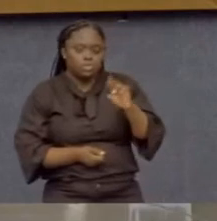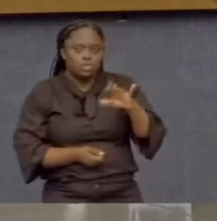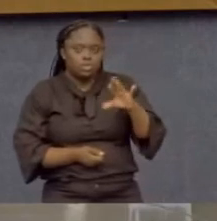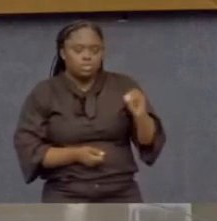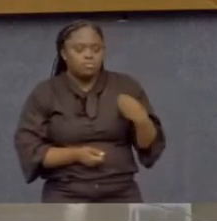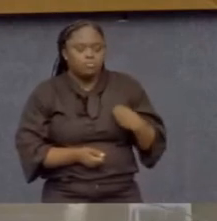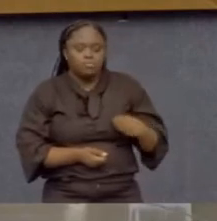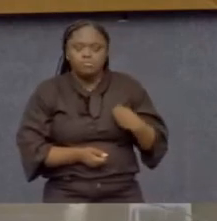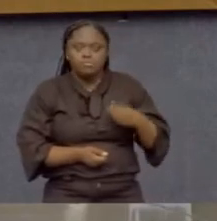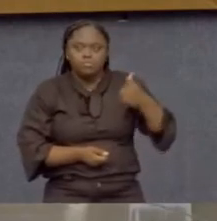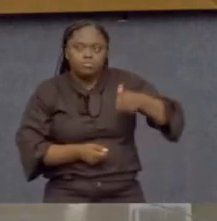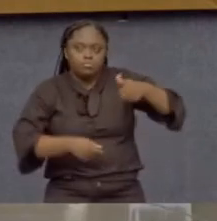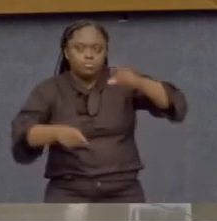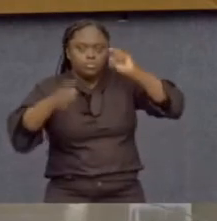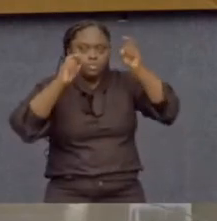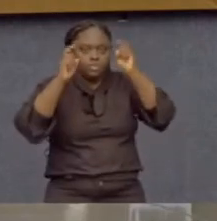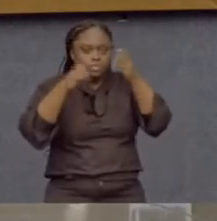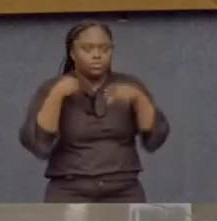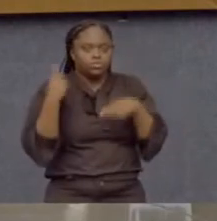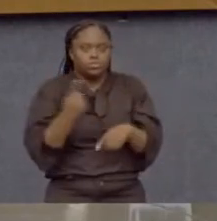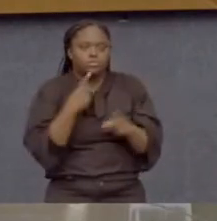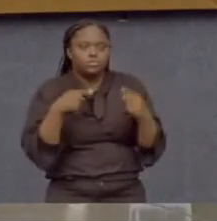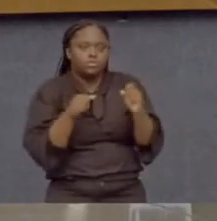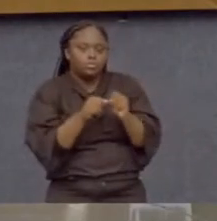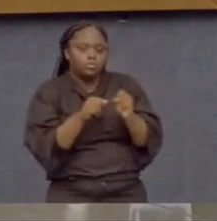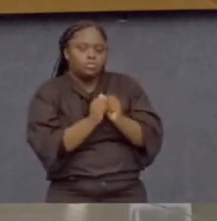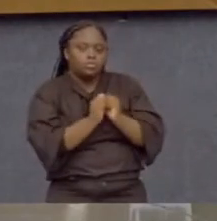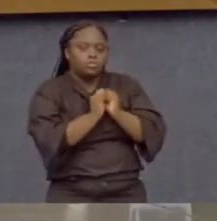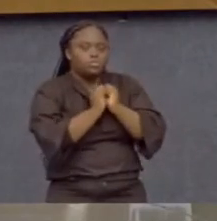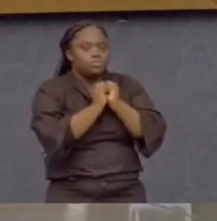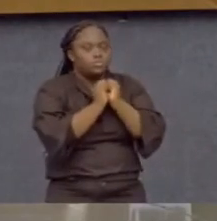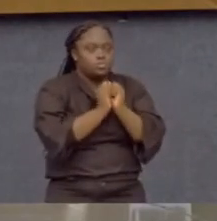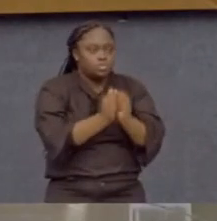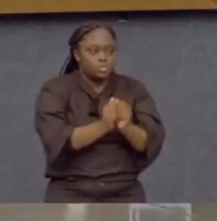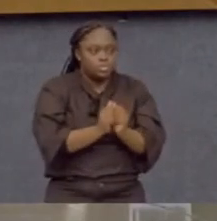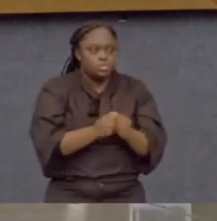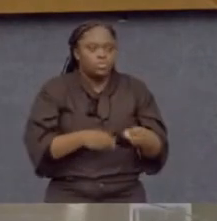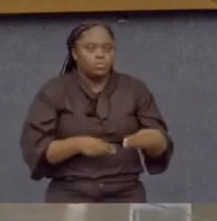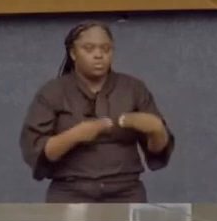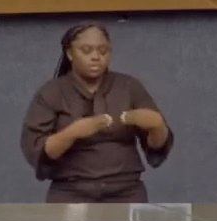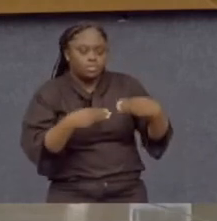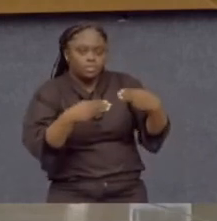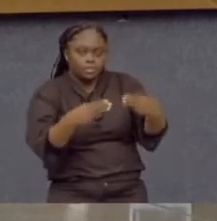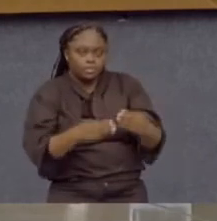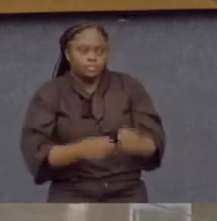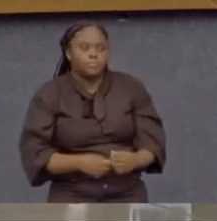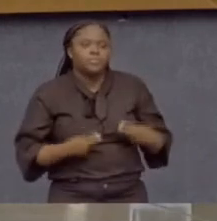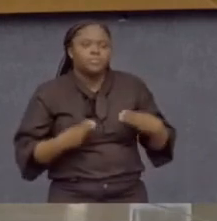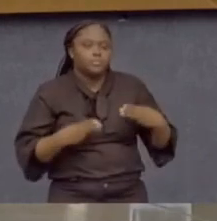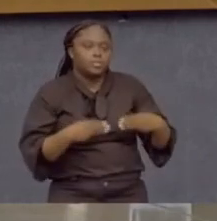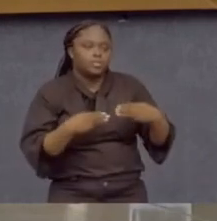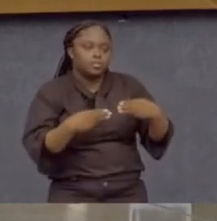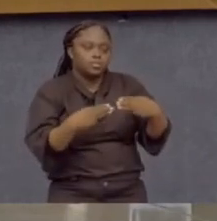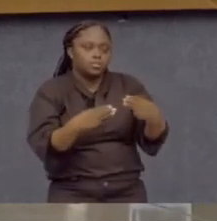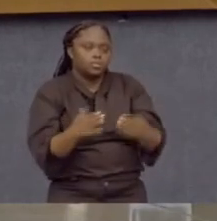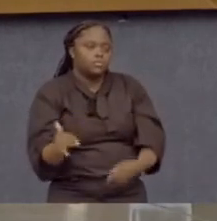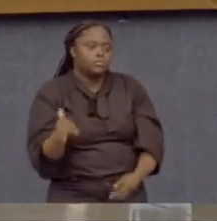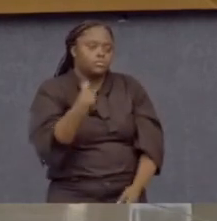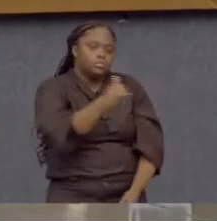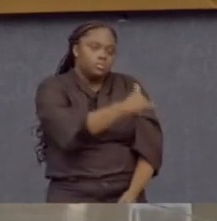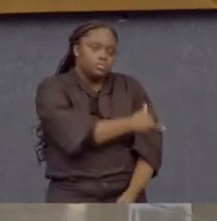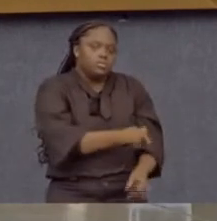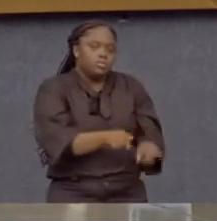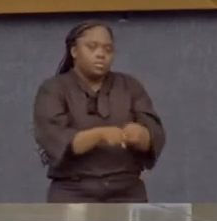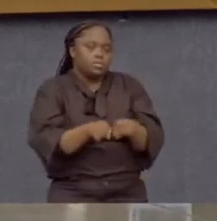participou das primeiras reuniões que nós fizemos junto com o Ministério, tanto o Ministério dos Portos e